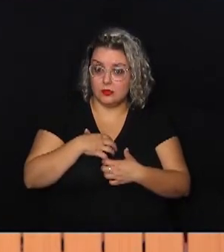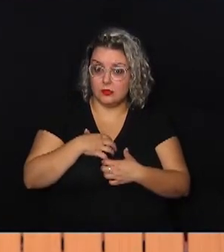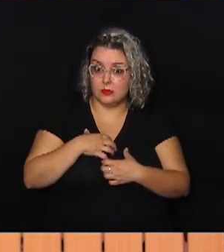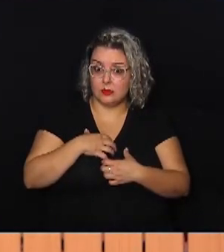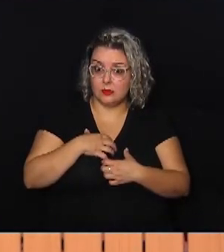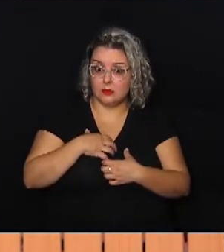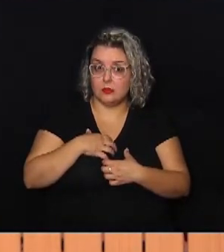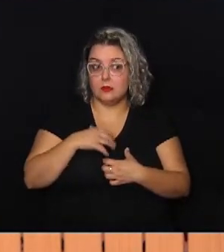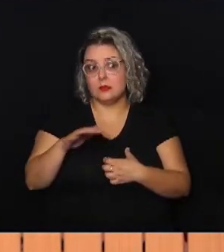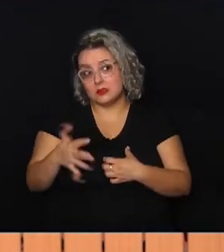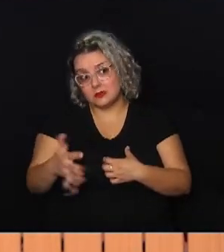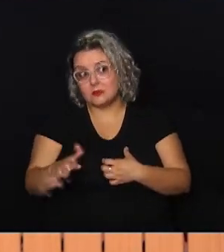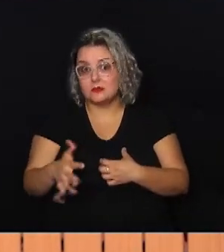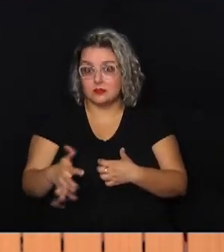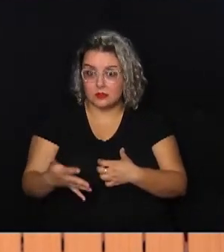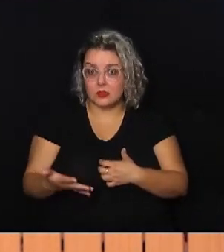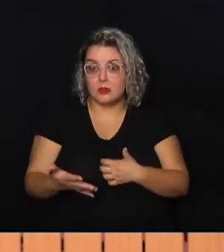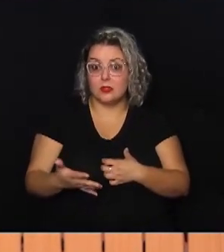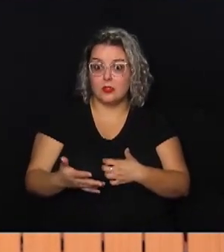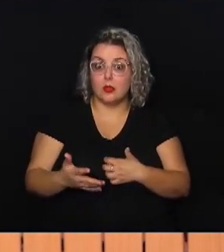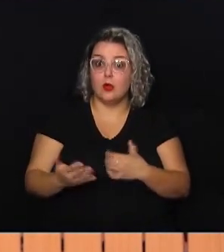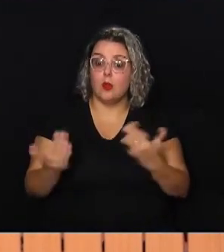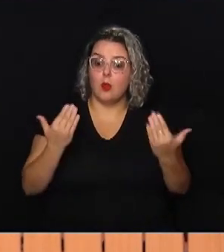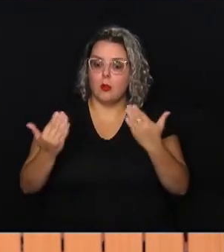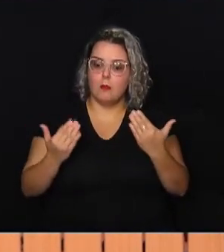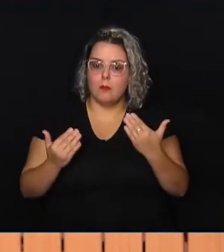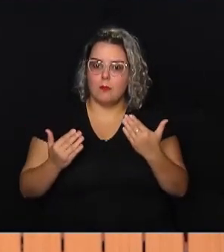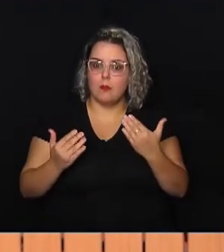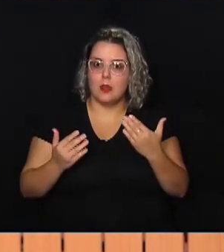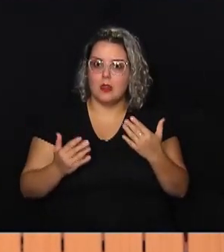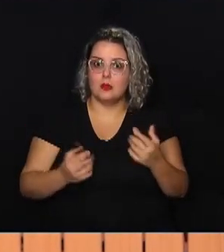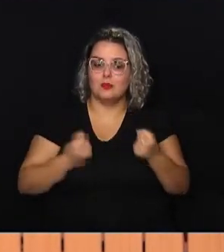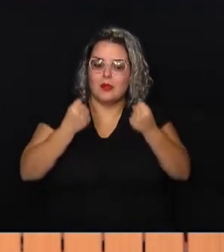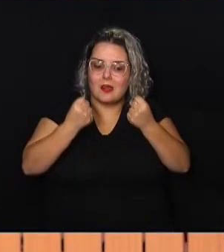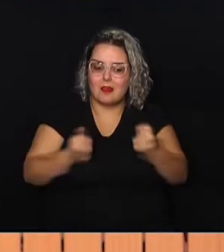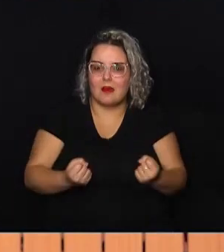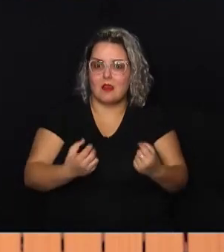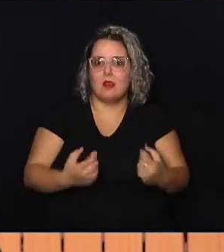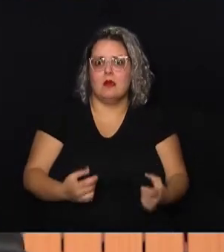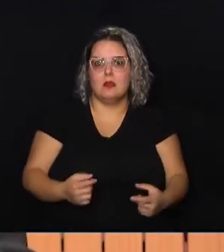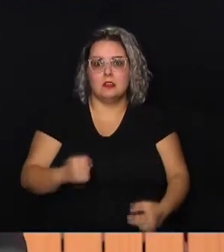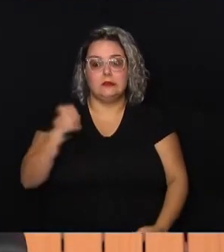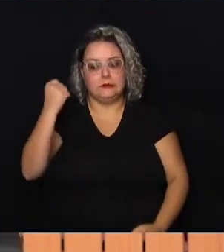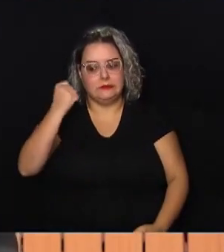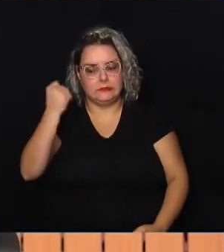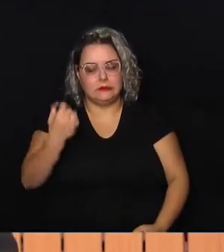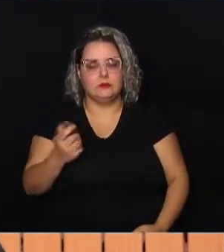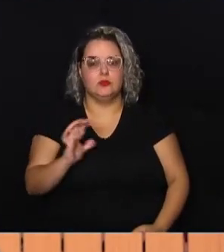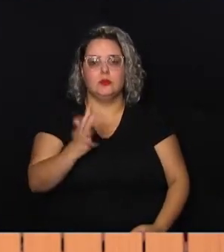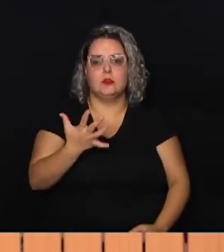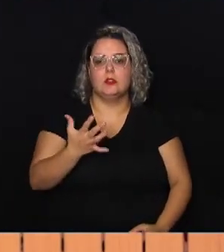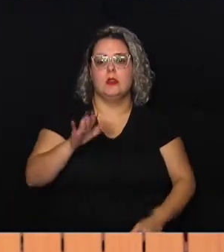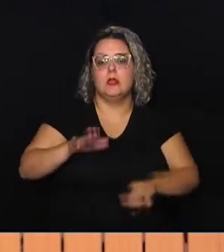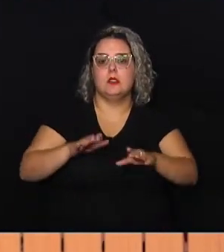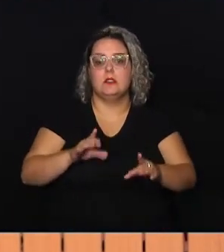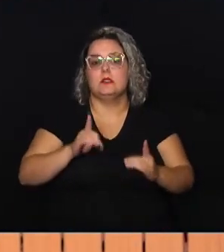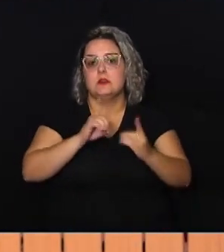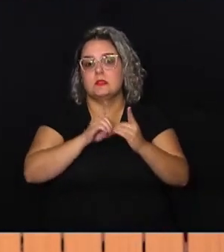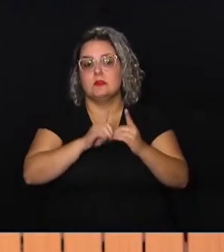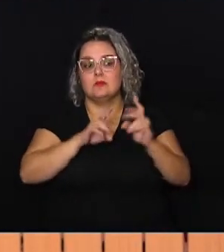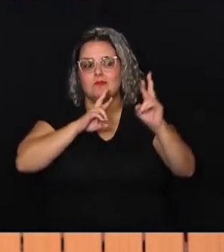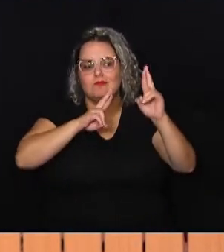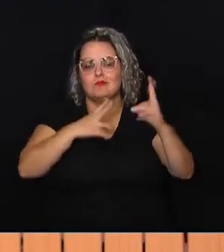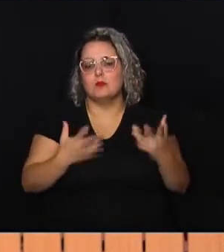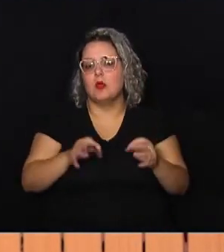bastante razoáveis em relação à gravidade do quadro. Então, eu quero dizer o seguinte, às vezes a expectativa não atende a pessoa, a família, mas a gente faz o